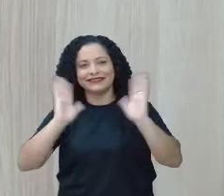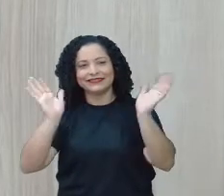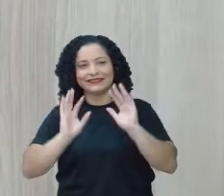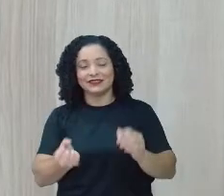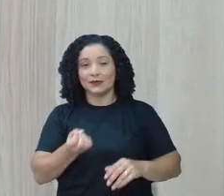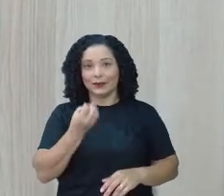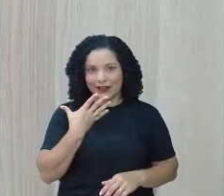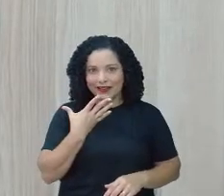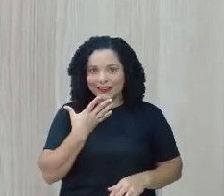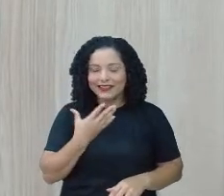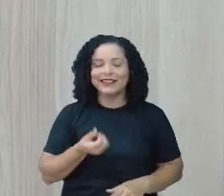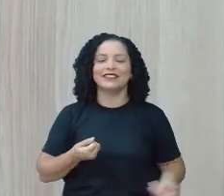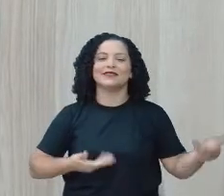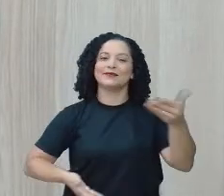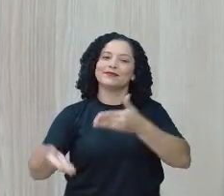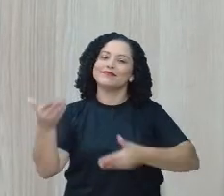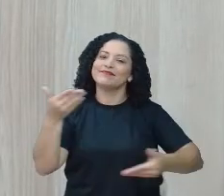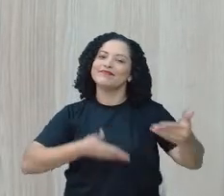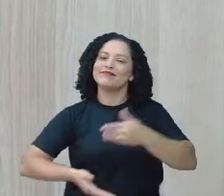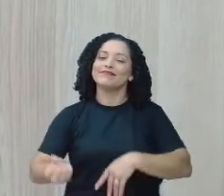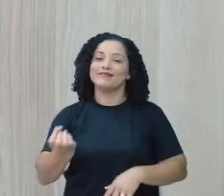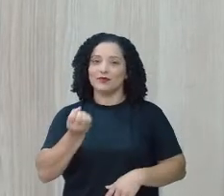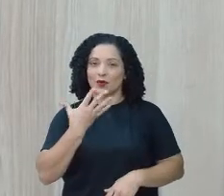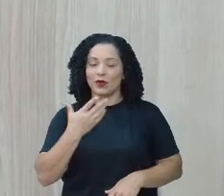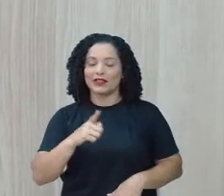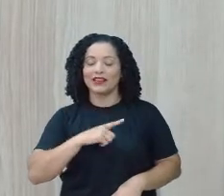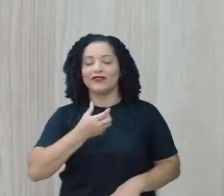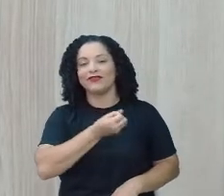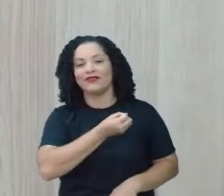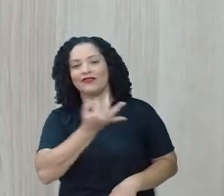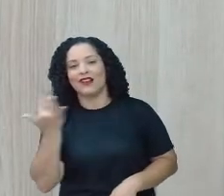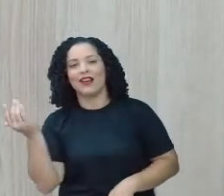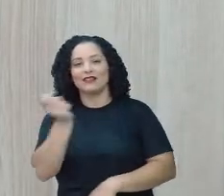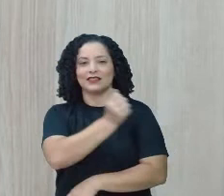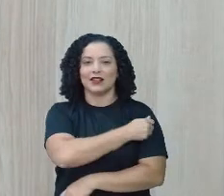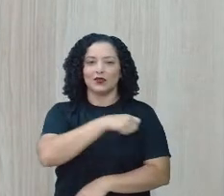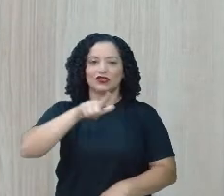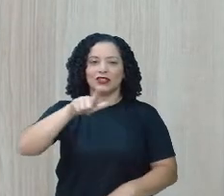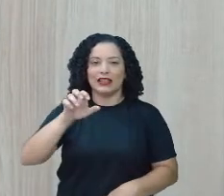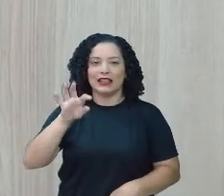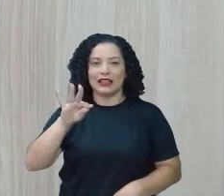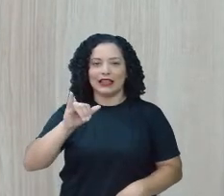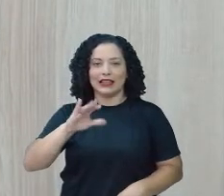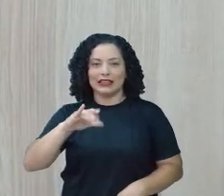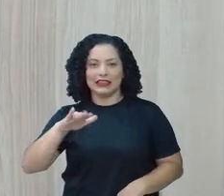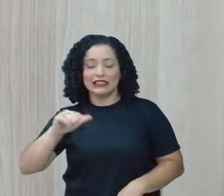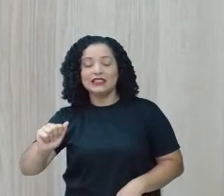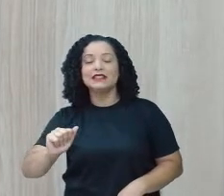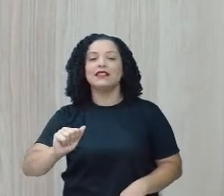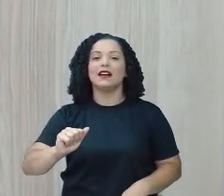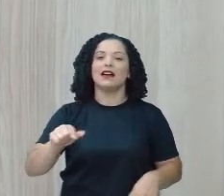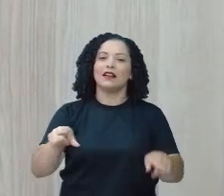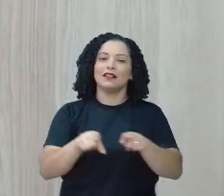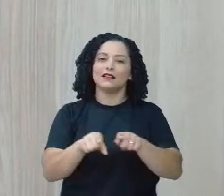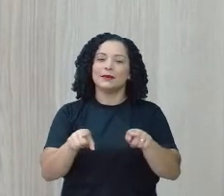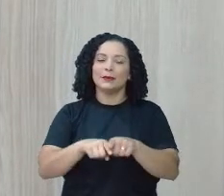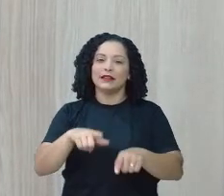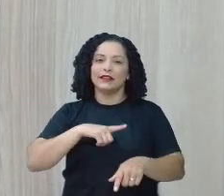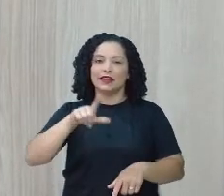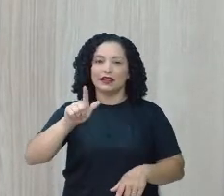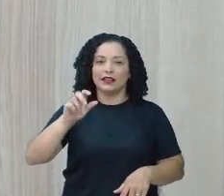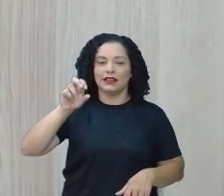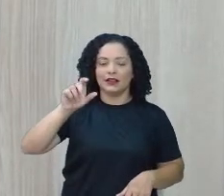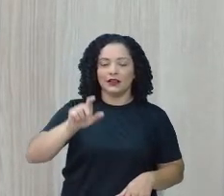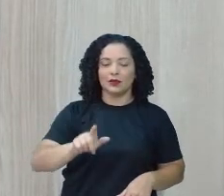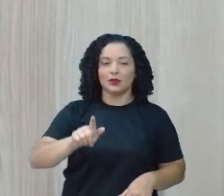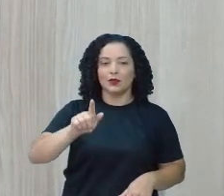com vocês aqui, a interação muito boa, nós temos vários alunos, nós temos aqui Letícia, da Escola Divino Espírito Santo, nós temos Guilherme,